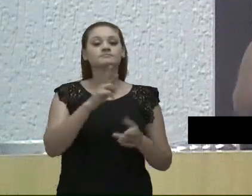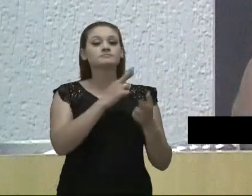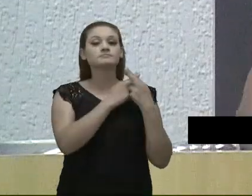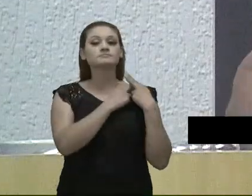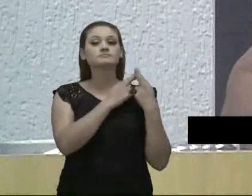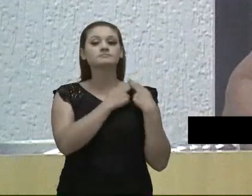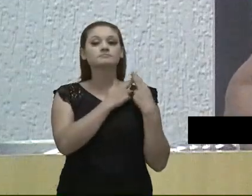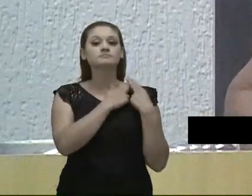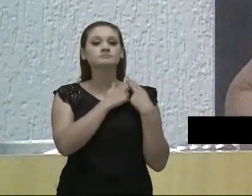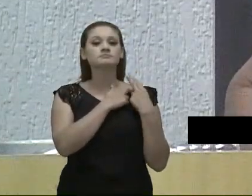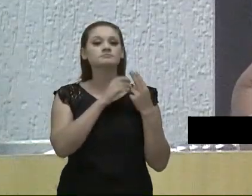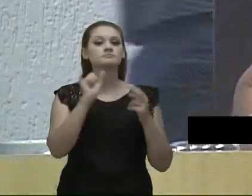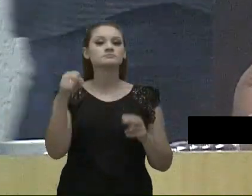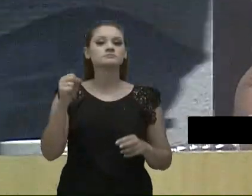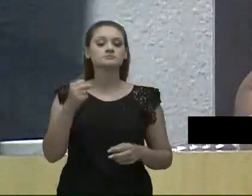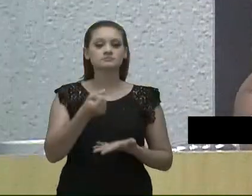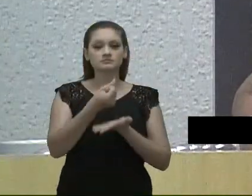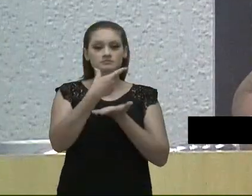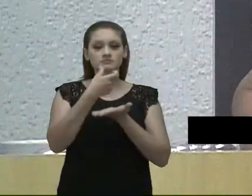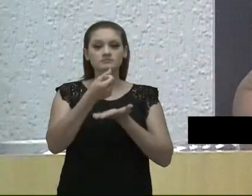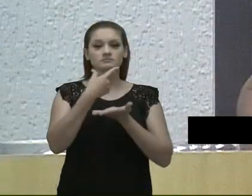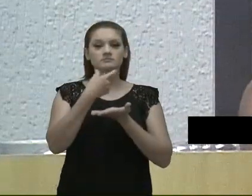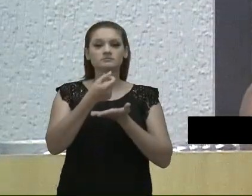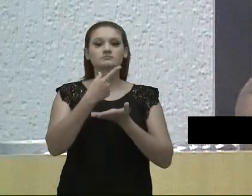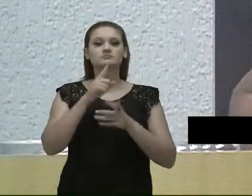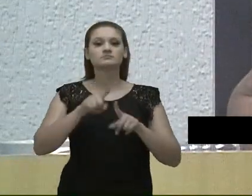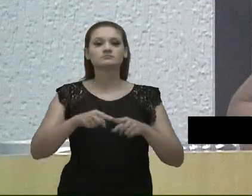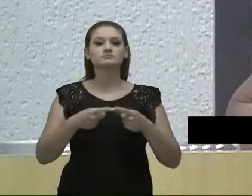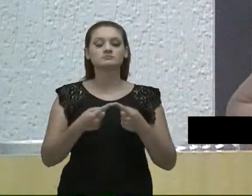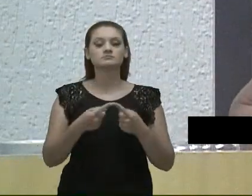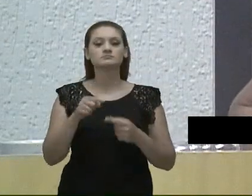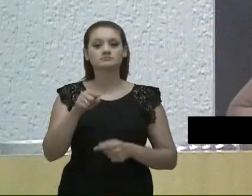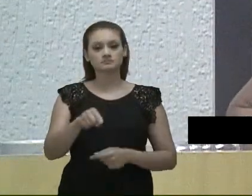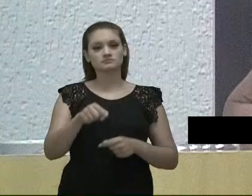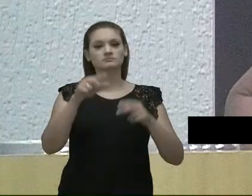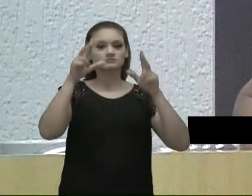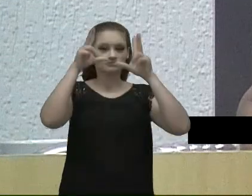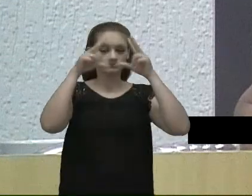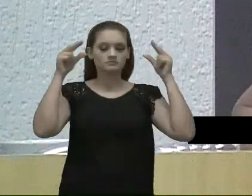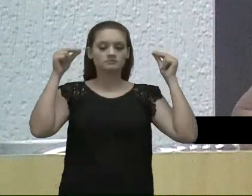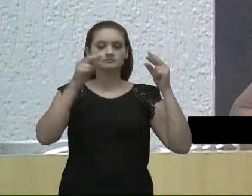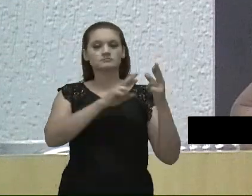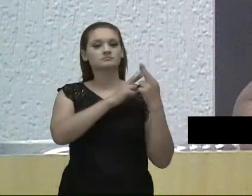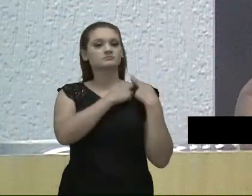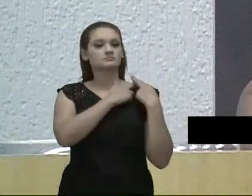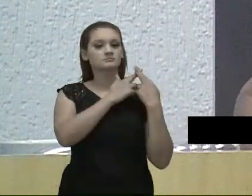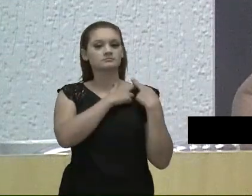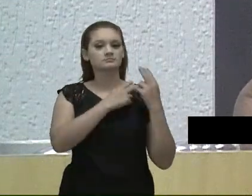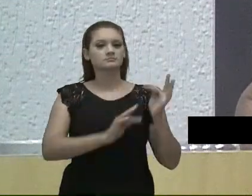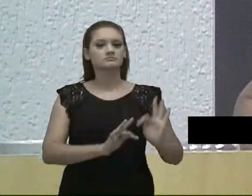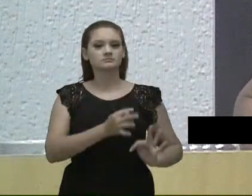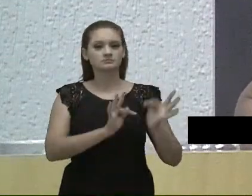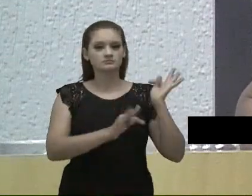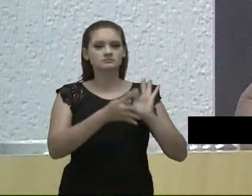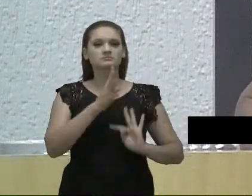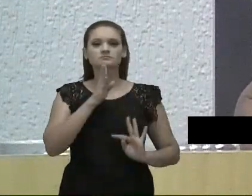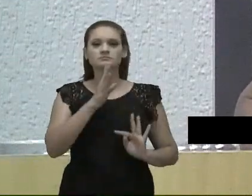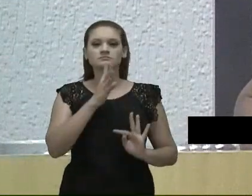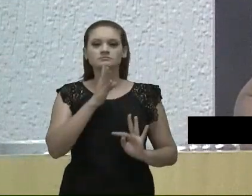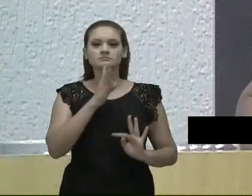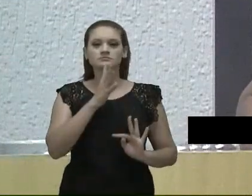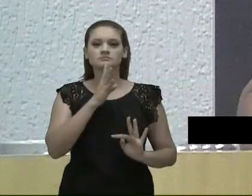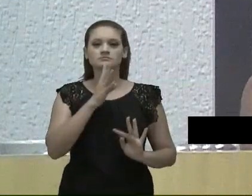responsabilidade sua, e sim da parte farmacêutica, mas claro que você, como um responsável técnica da enfermagem, tem